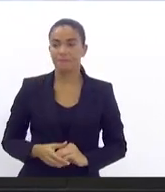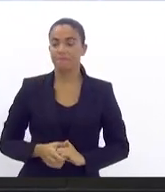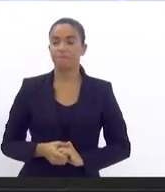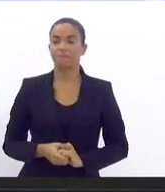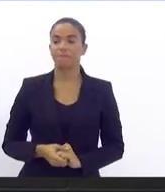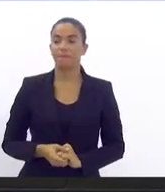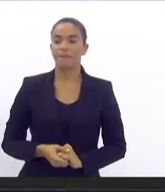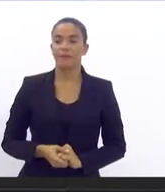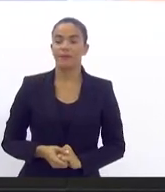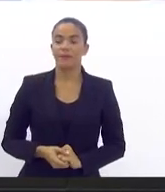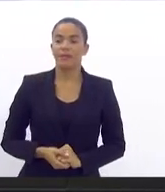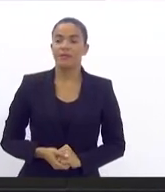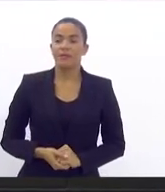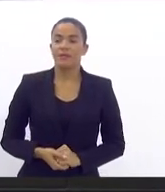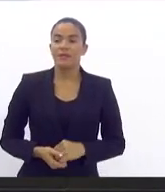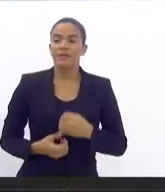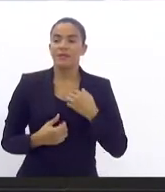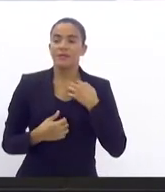o relatório.